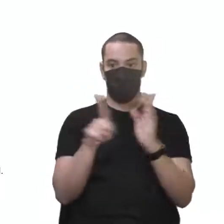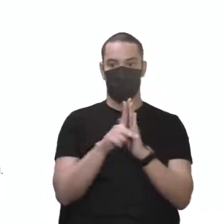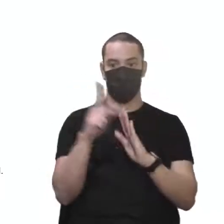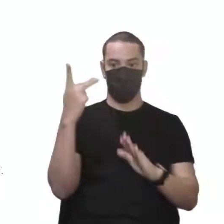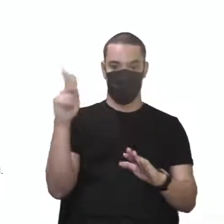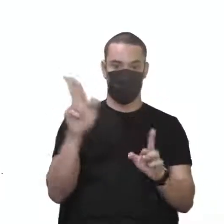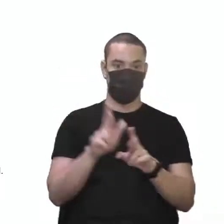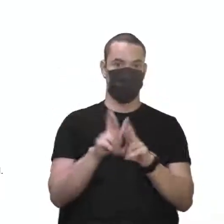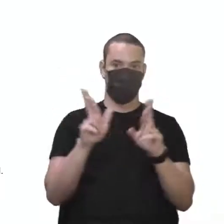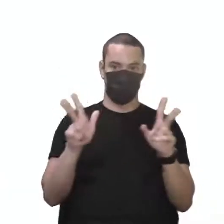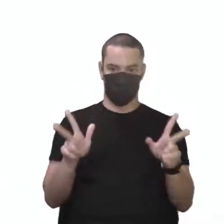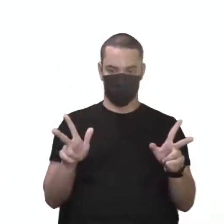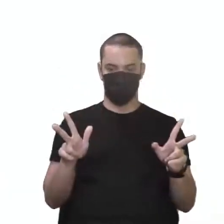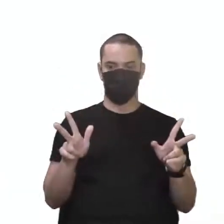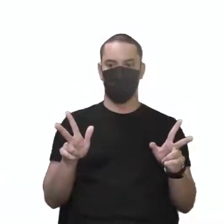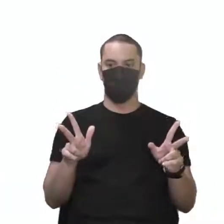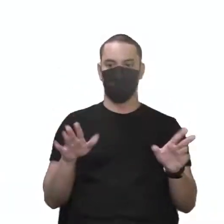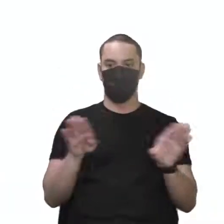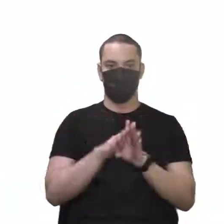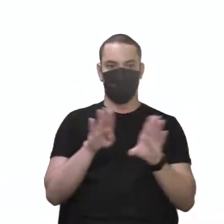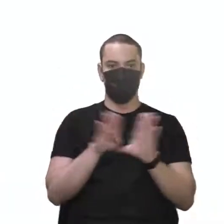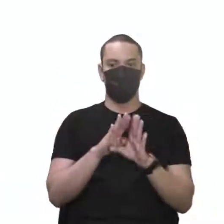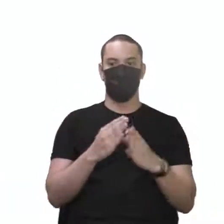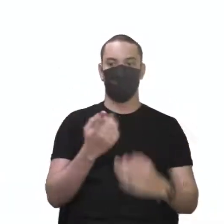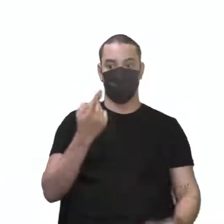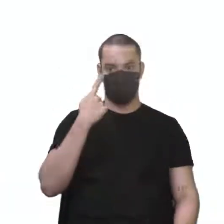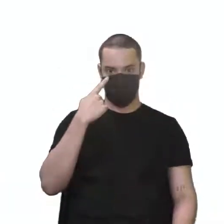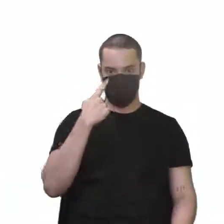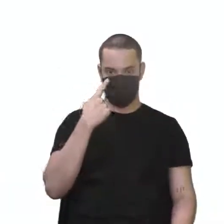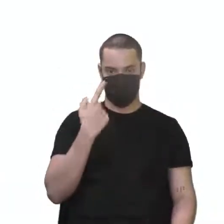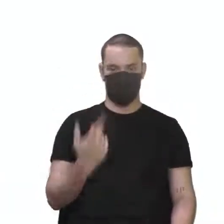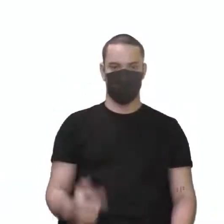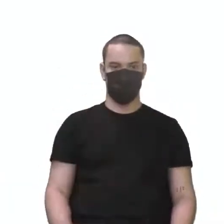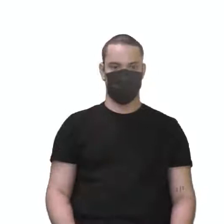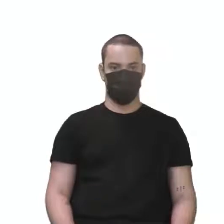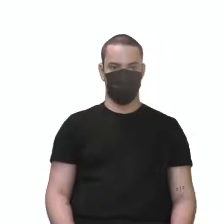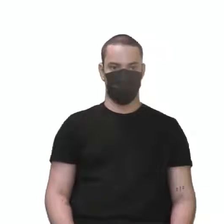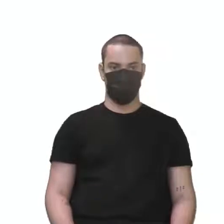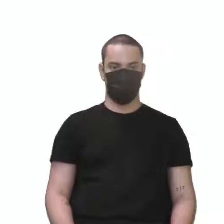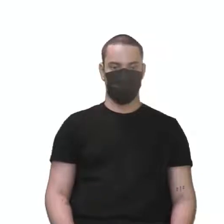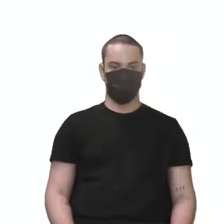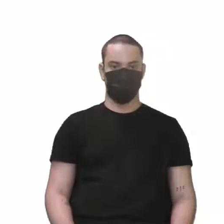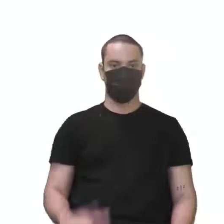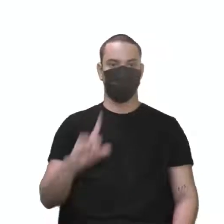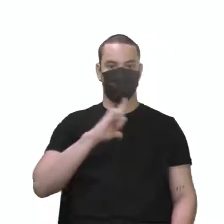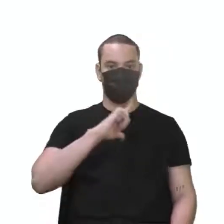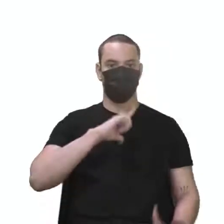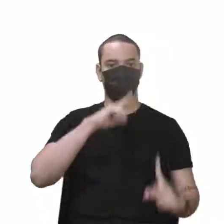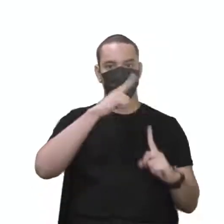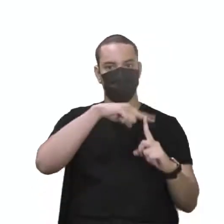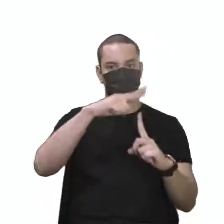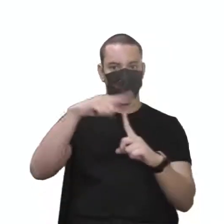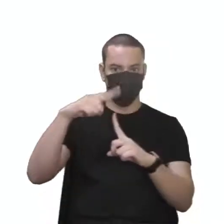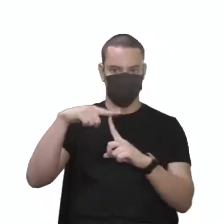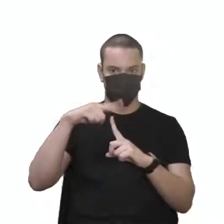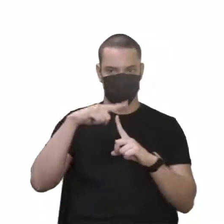infectar de forma diferente. Tá bom? Vamos dar uma olhada, então, sobre esses tipos de reprodução. Então, a